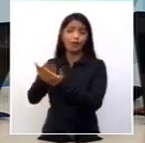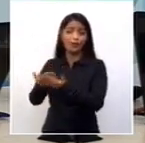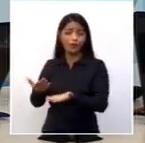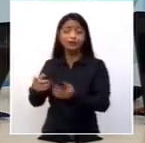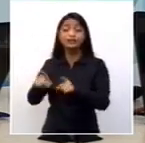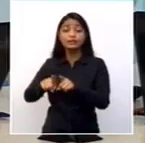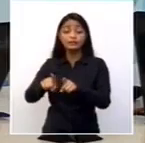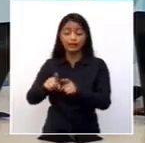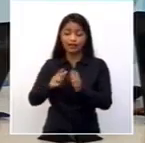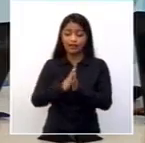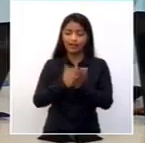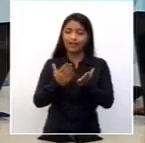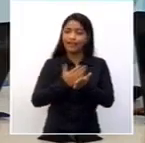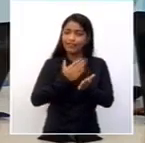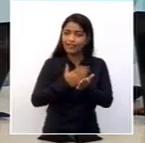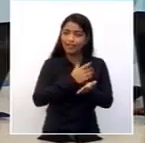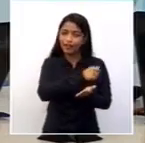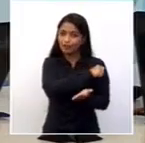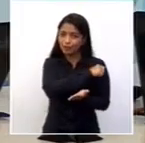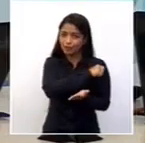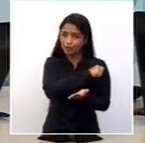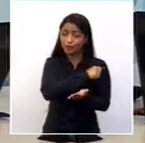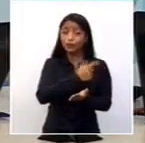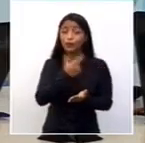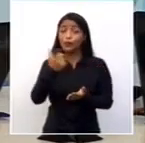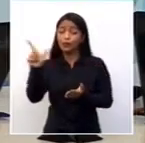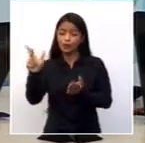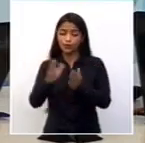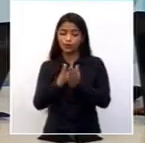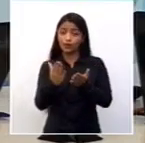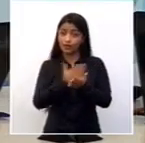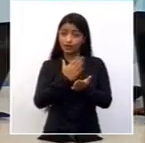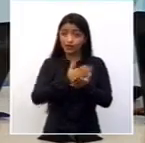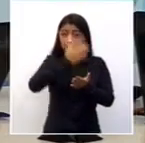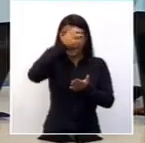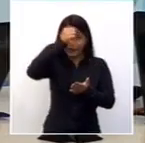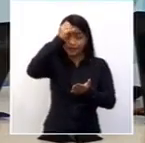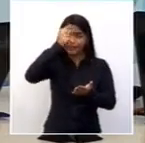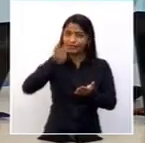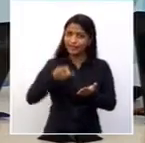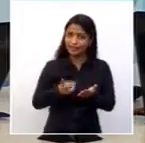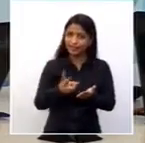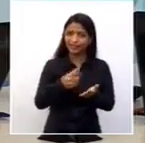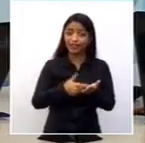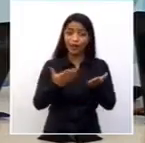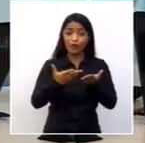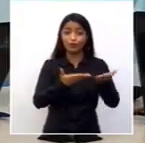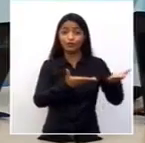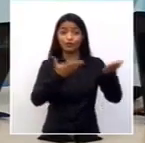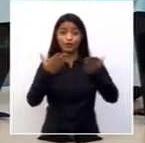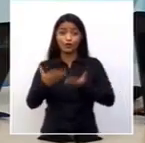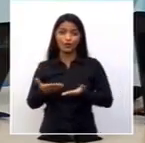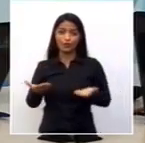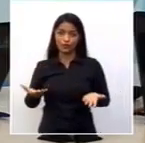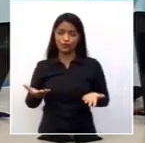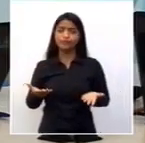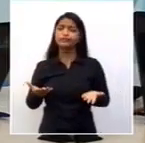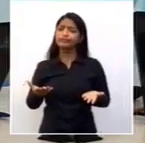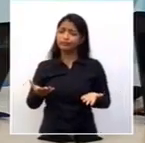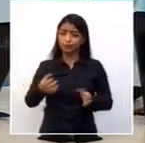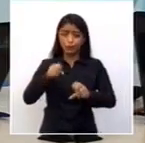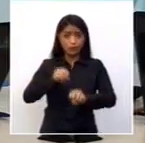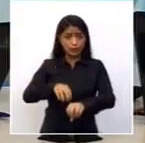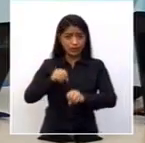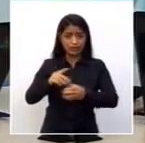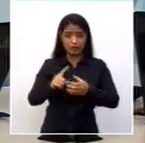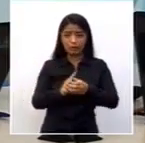Aprender Sempre, que chegou para a rede, porque a avaliação, como ela não pode ser um processo de exclusão, nós temos